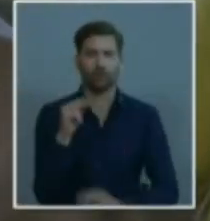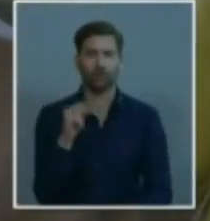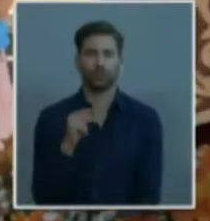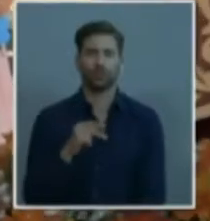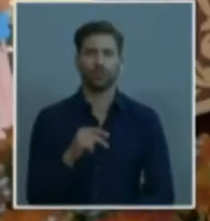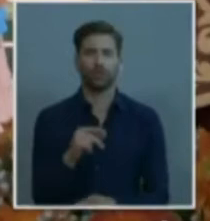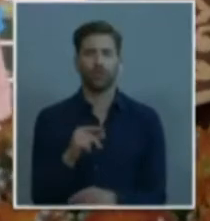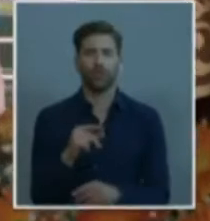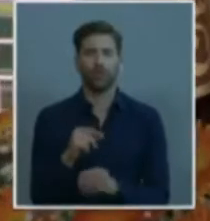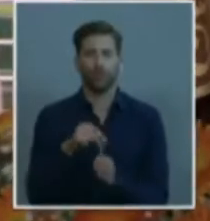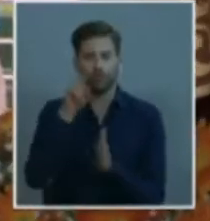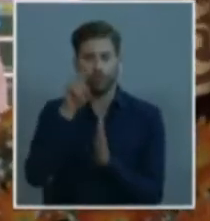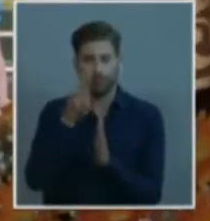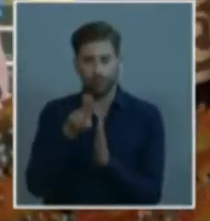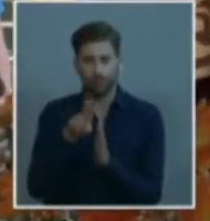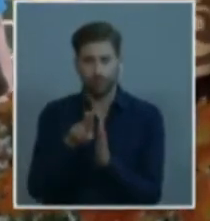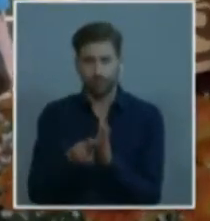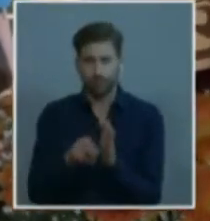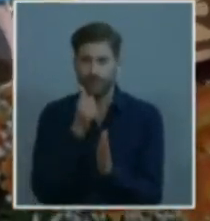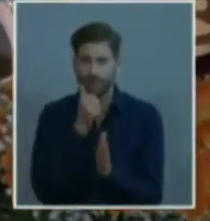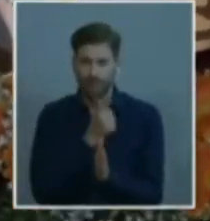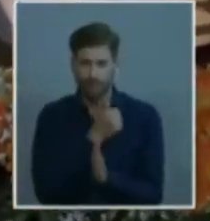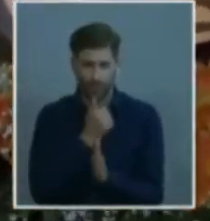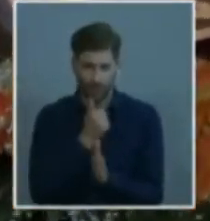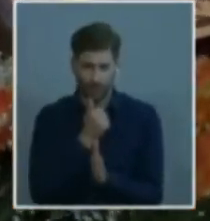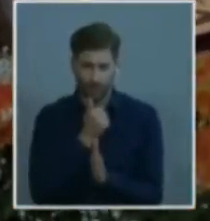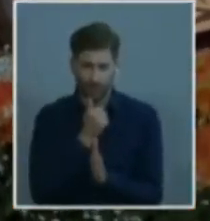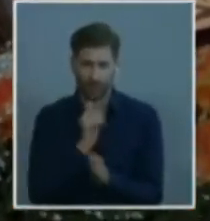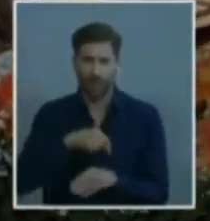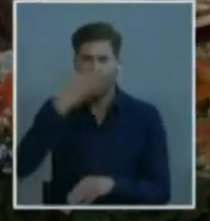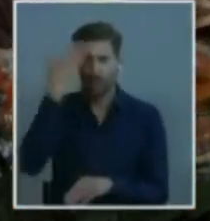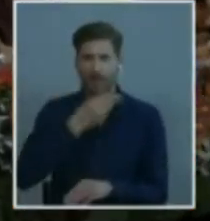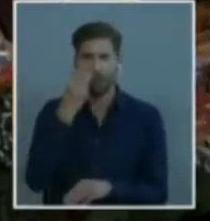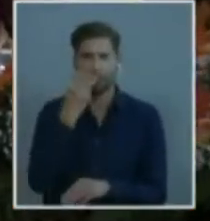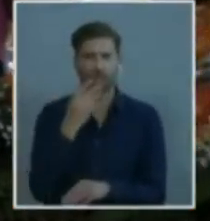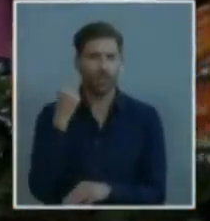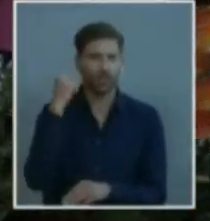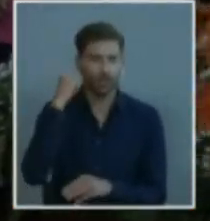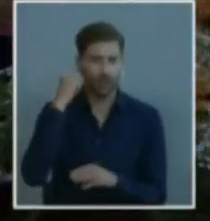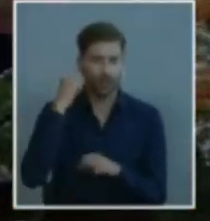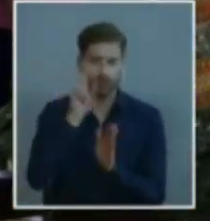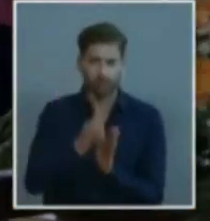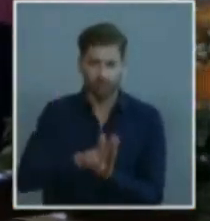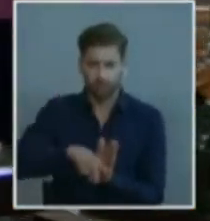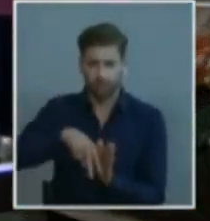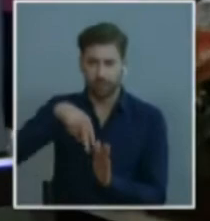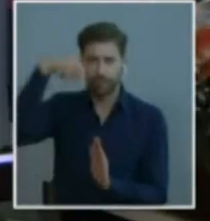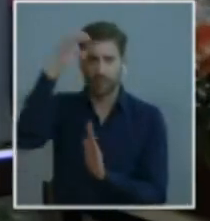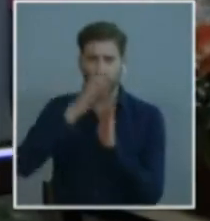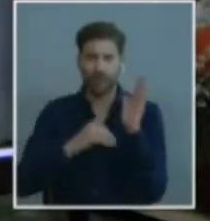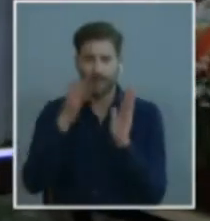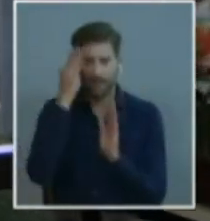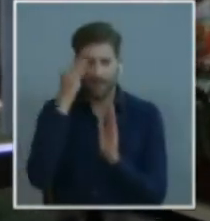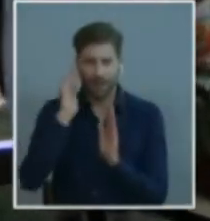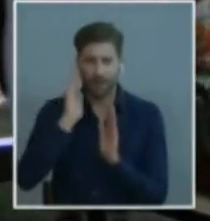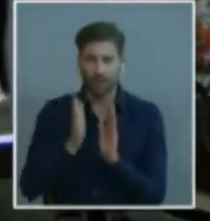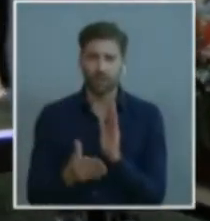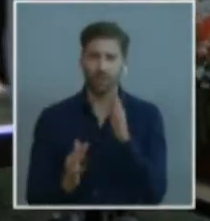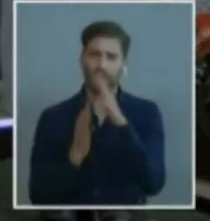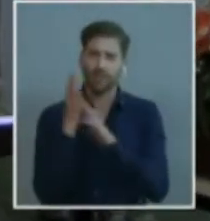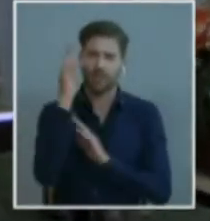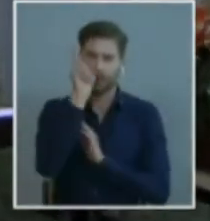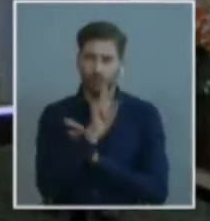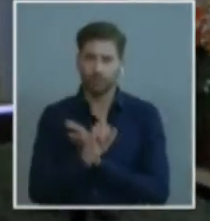padeceu e foi sepultado. Ressuscitou ao terceiro dia, conforme as Escrituras. Subiu aos céus, como